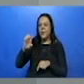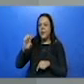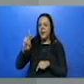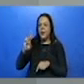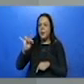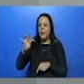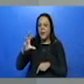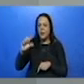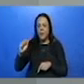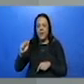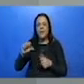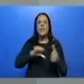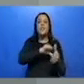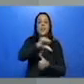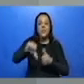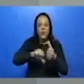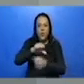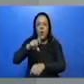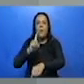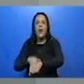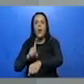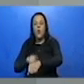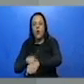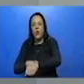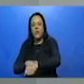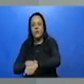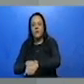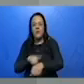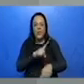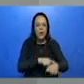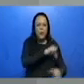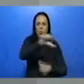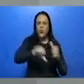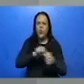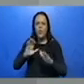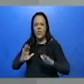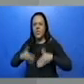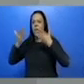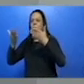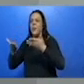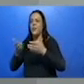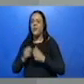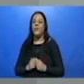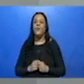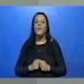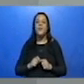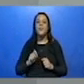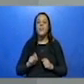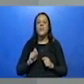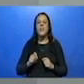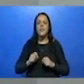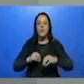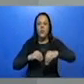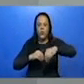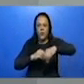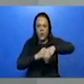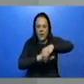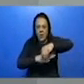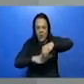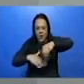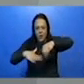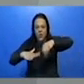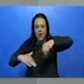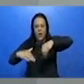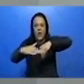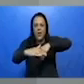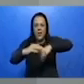fato lá na frente e muda completamente. Bom, a Ilha do Tesouro, então, coloquei aqui para a gente ver um pouquinho de histórias